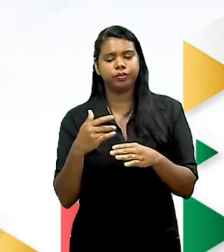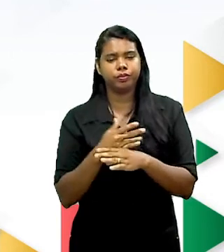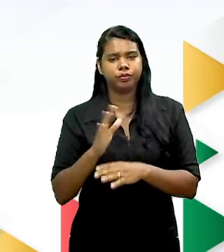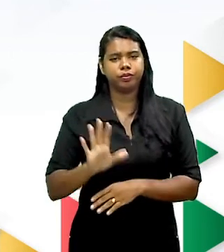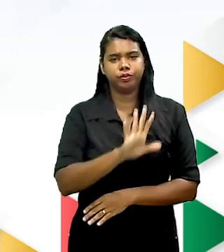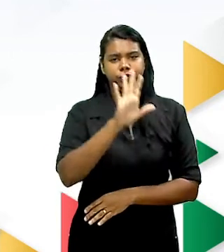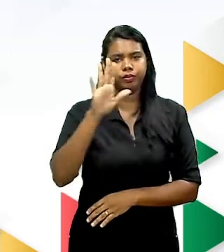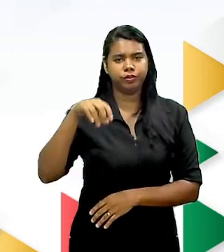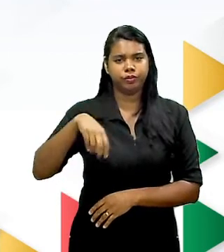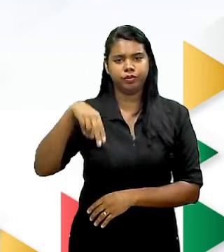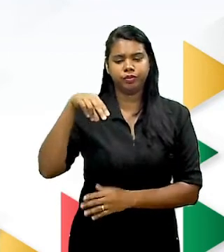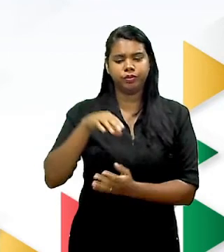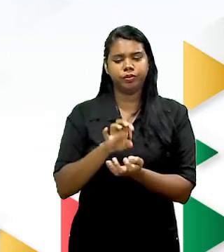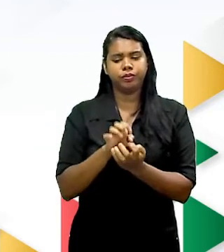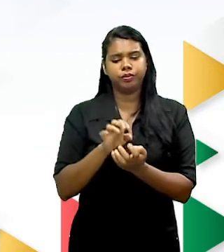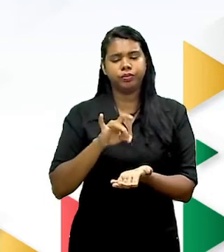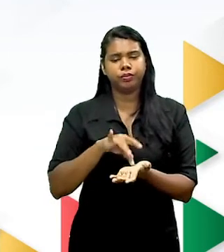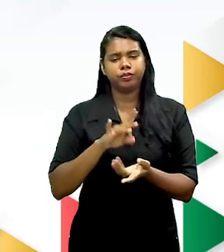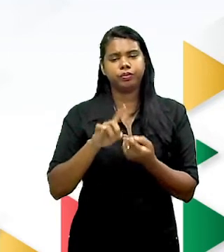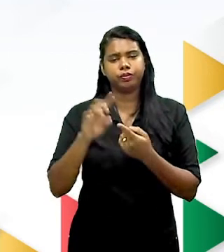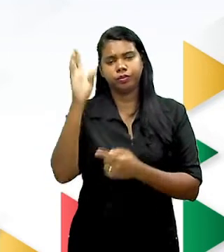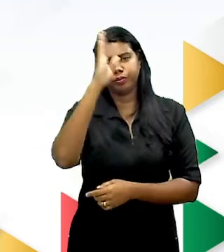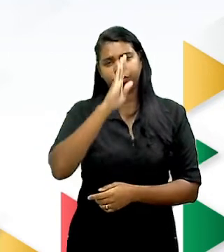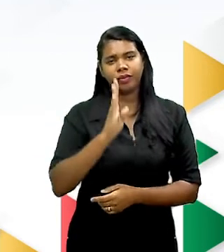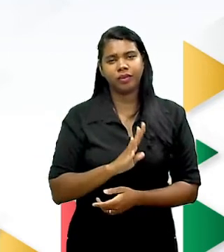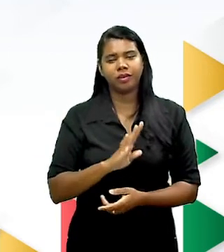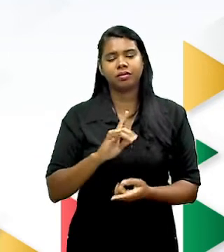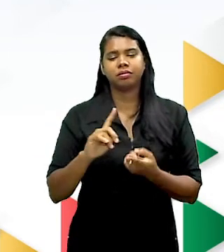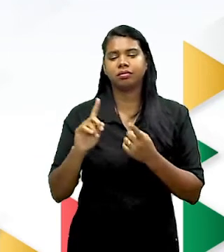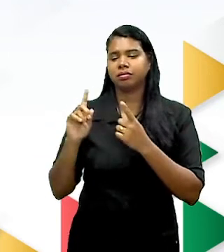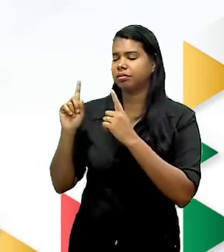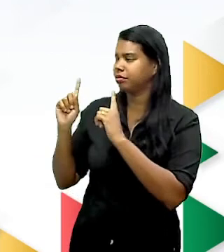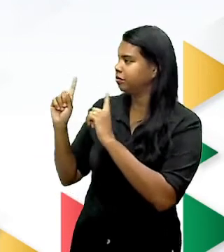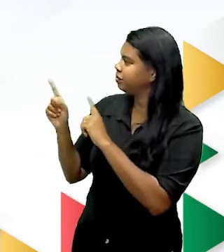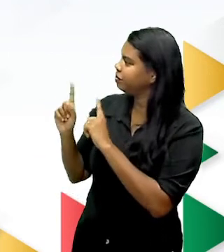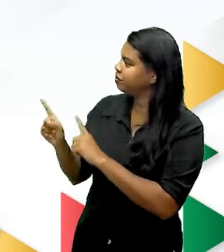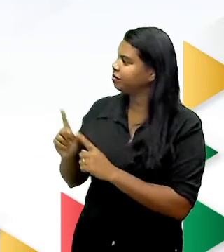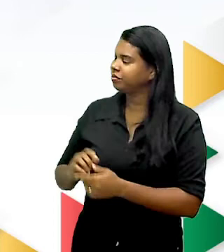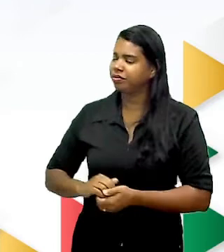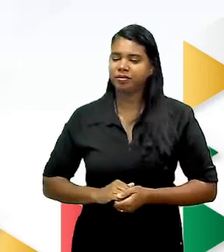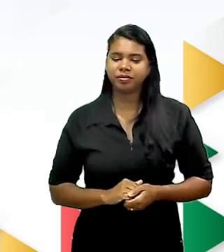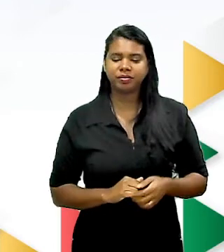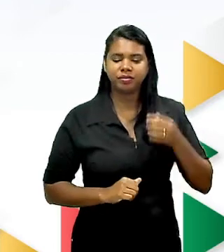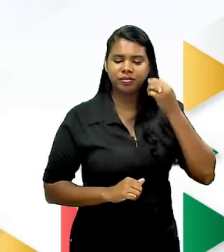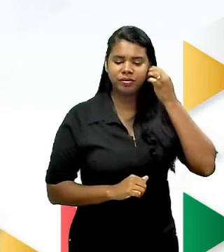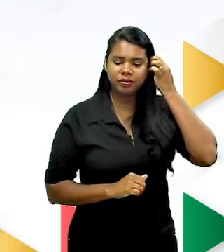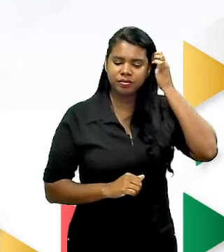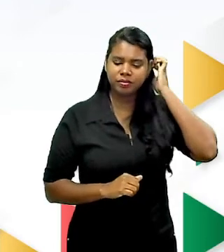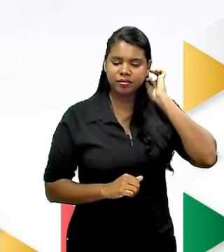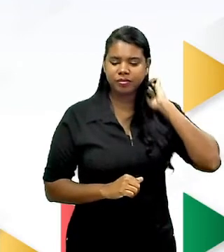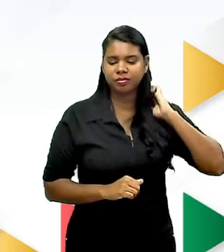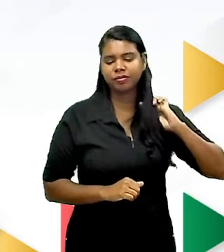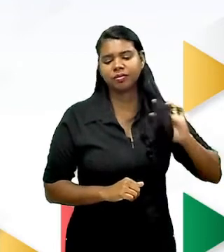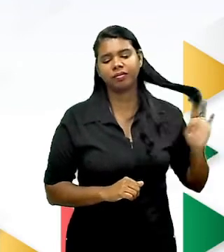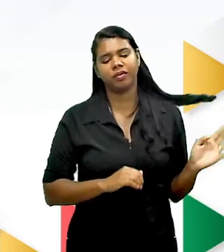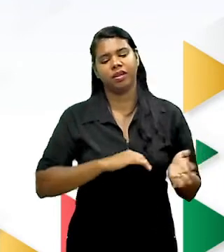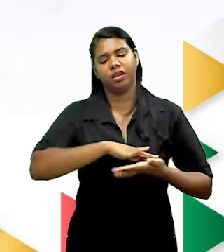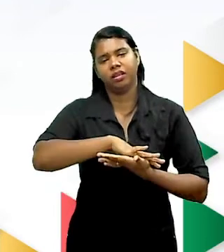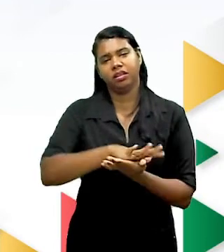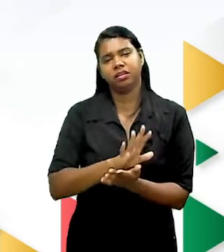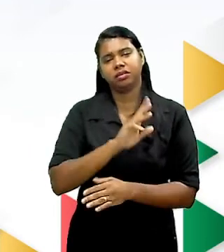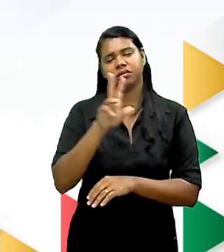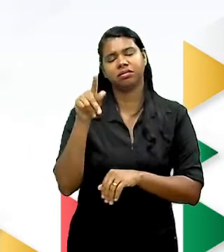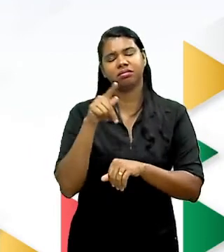Nordeste. Temos aqui no Brasil, onde a maioria dos desastres em nosso país, cerca